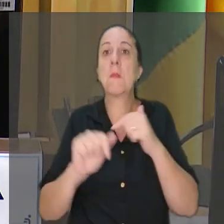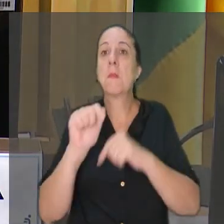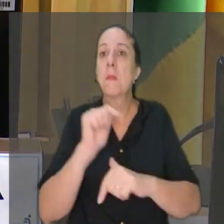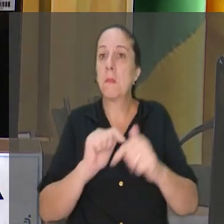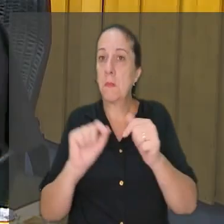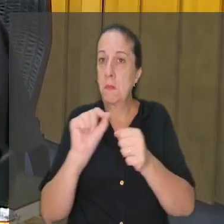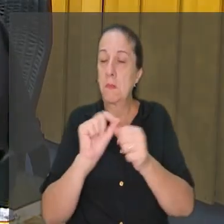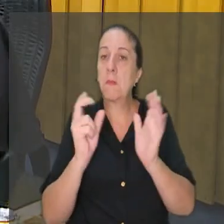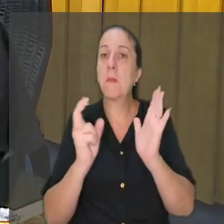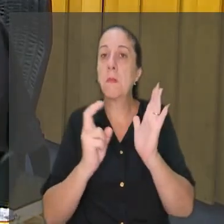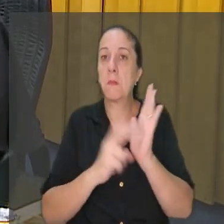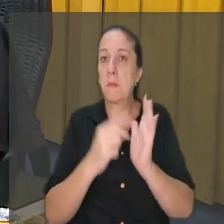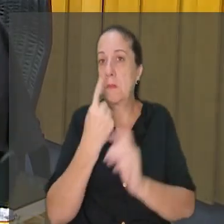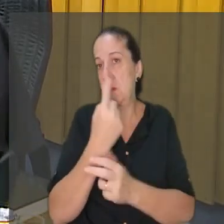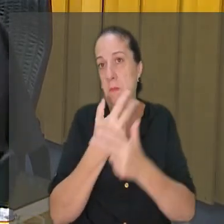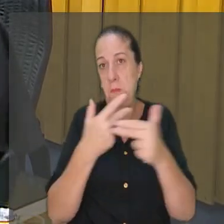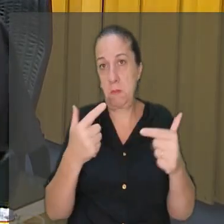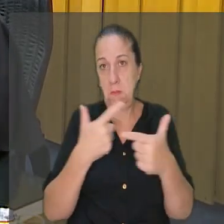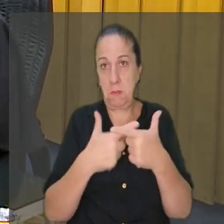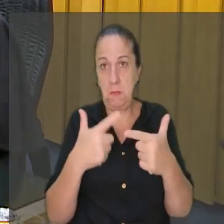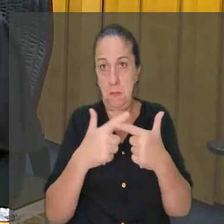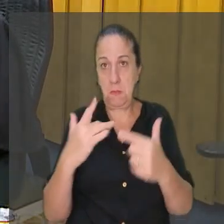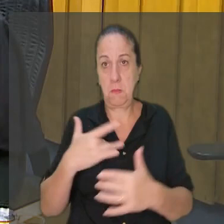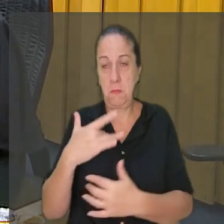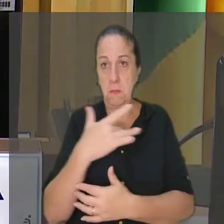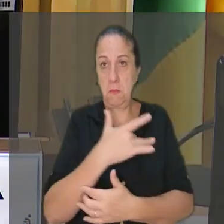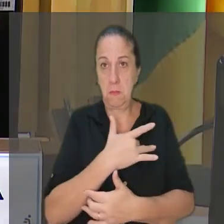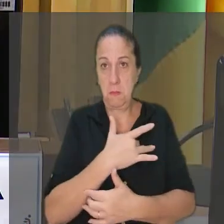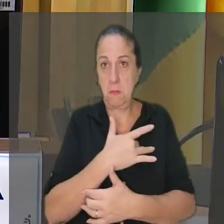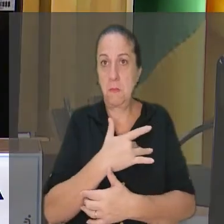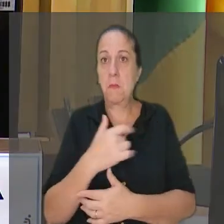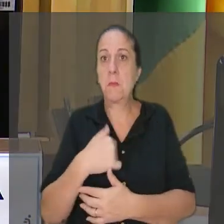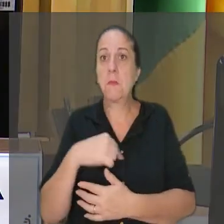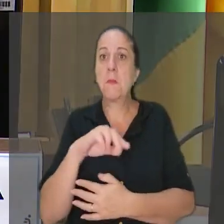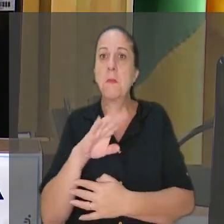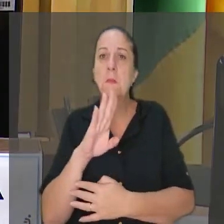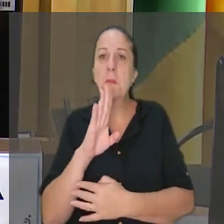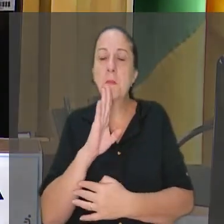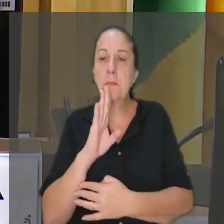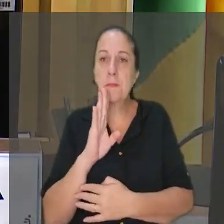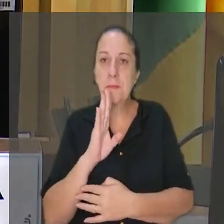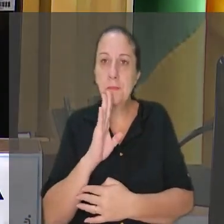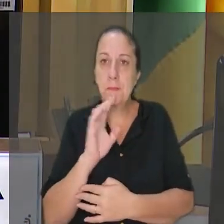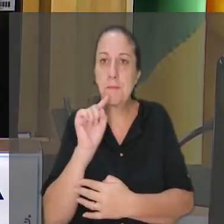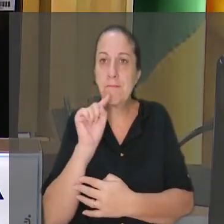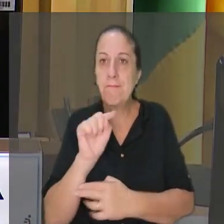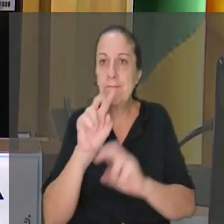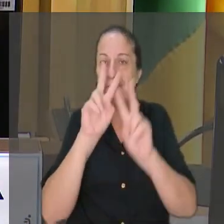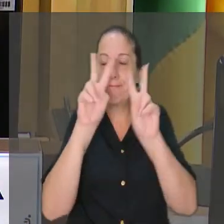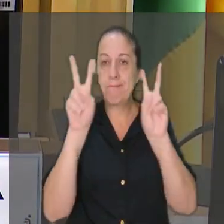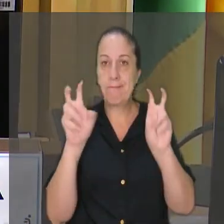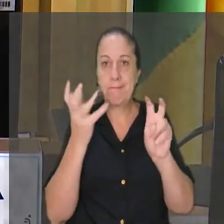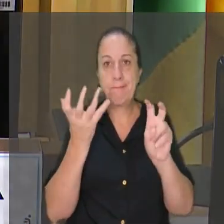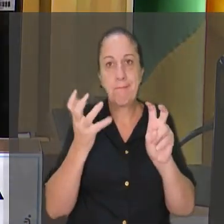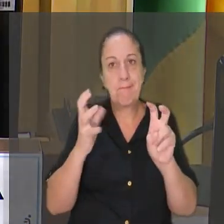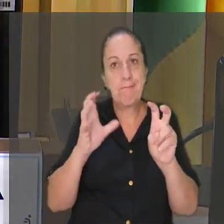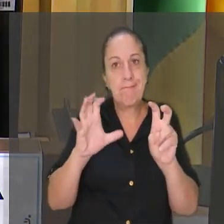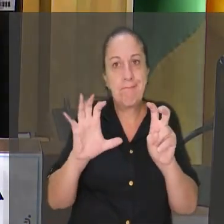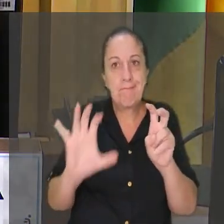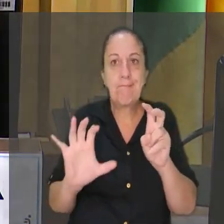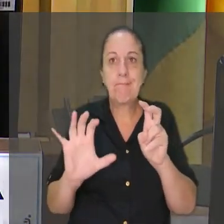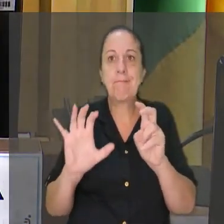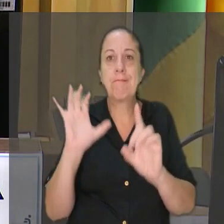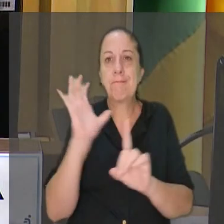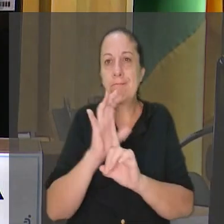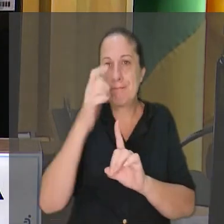pelo bancário foram uma das causas dos problemas de saúde. Eu estou conhecendo do recurso de revista quanto a este tema, controvérsia sobre a